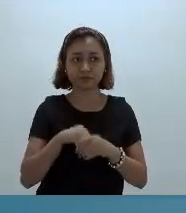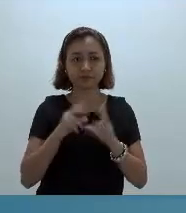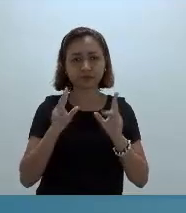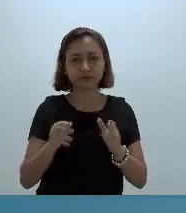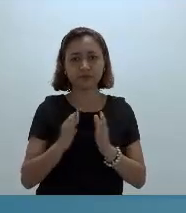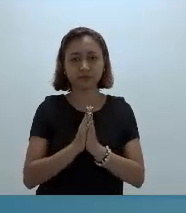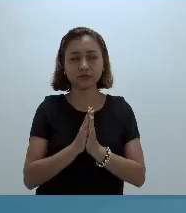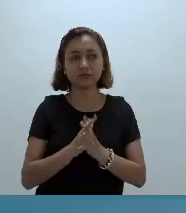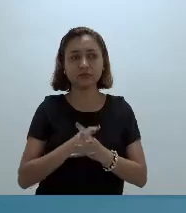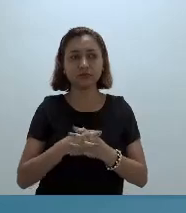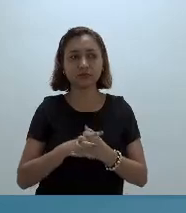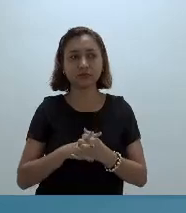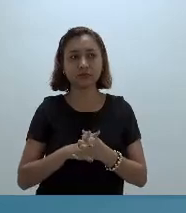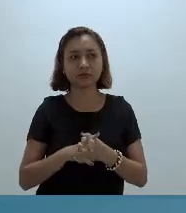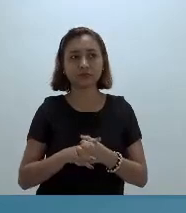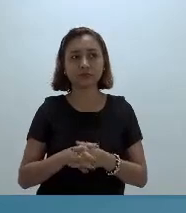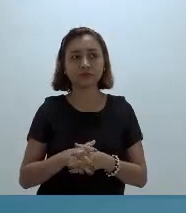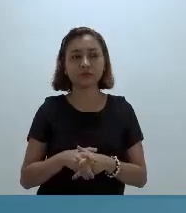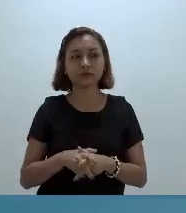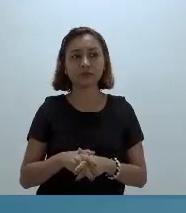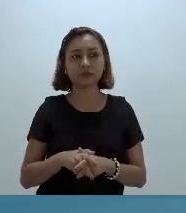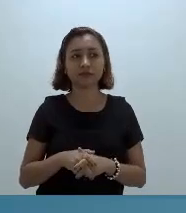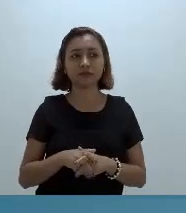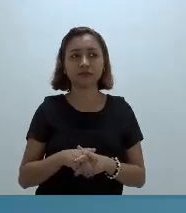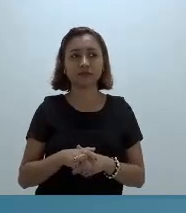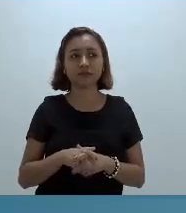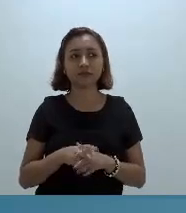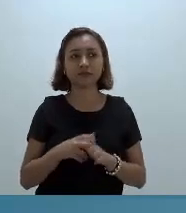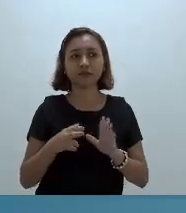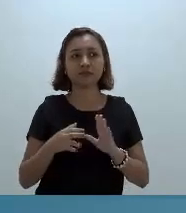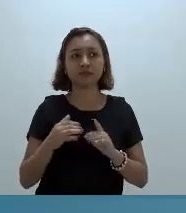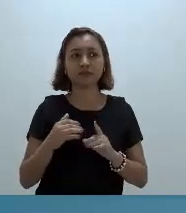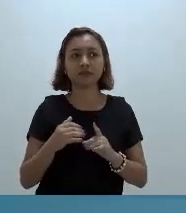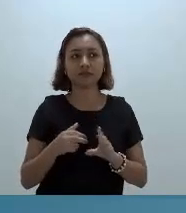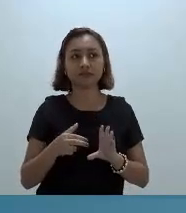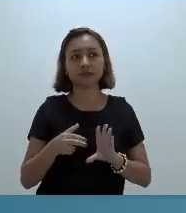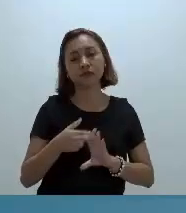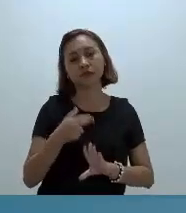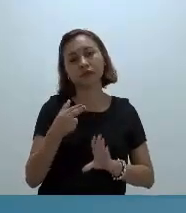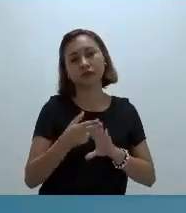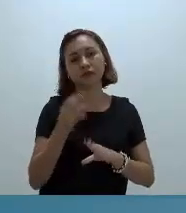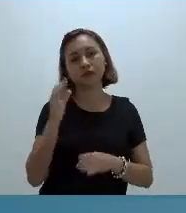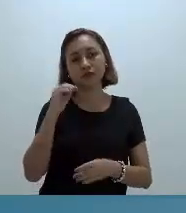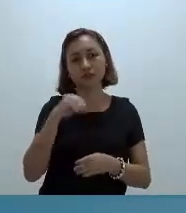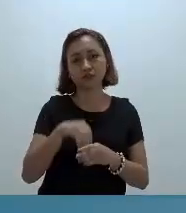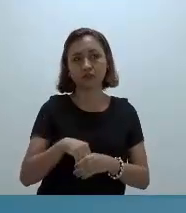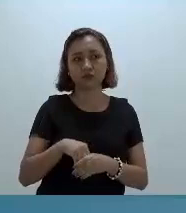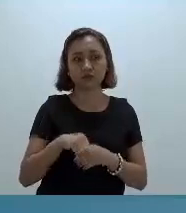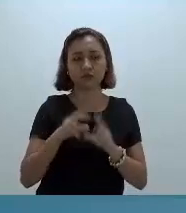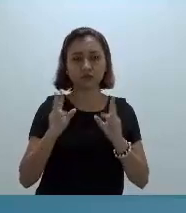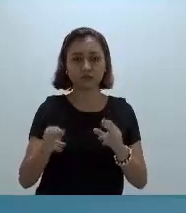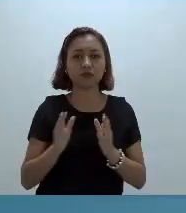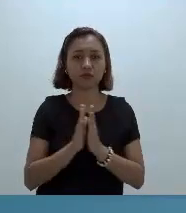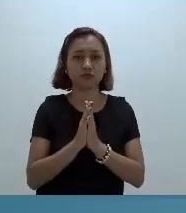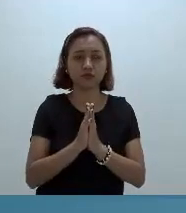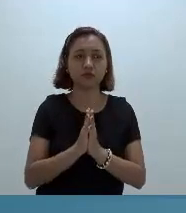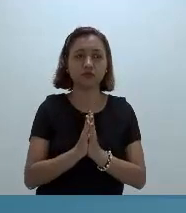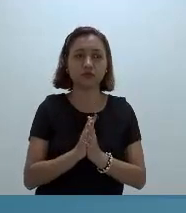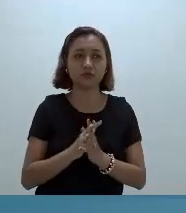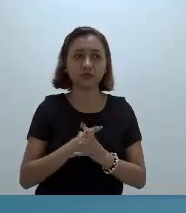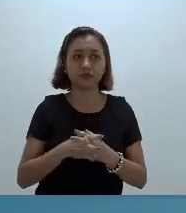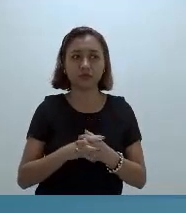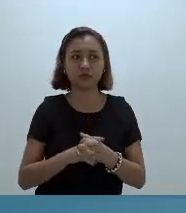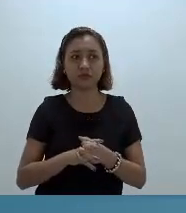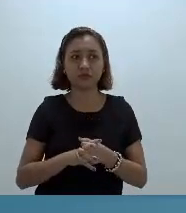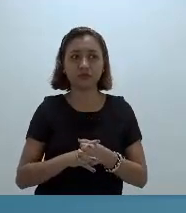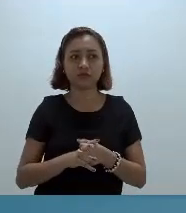excelência. Desembargadora Maria. Gente, acompanha a relatora. Desembargador Pedro Nilson